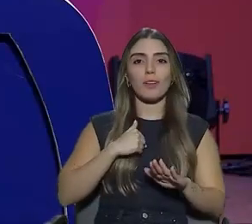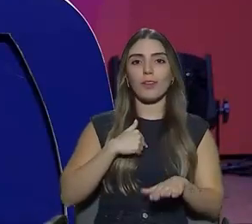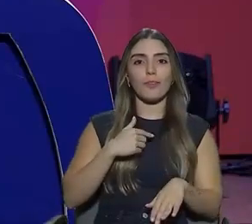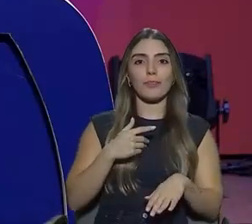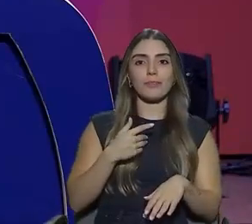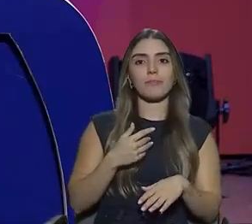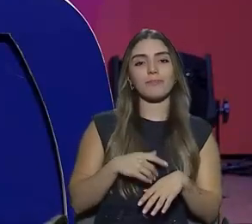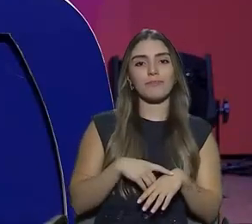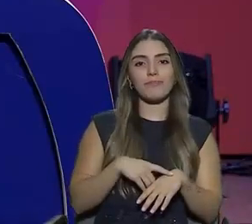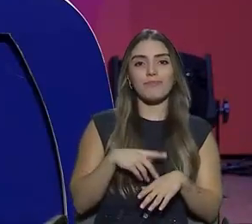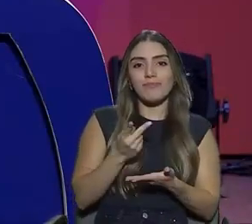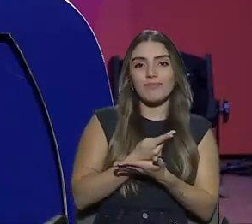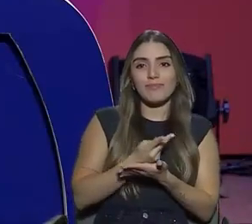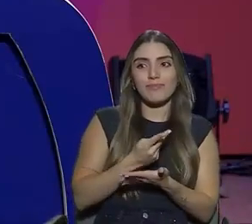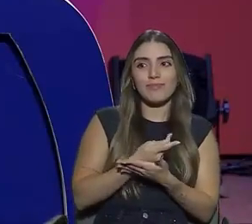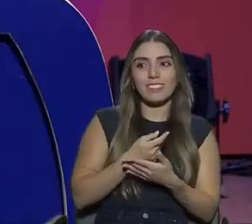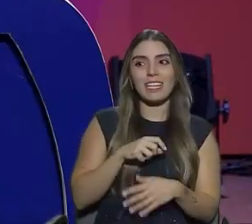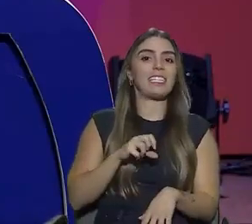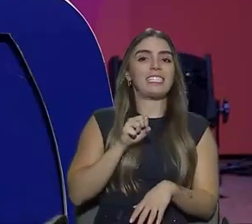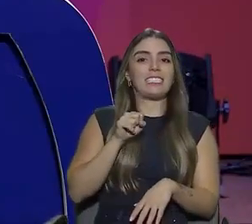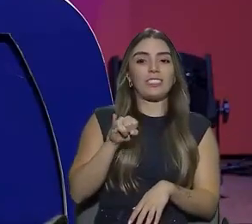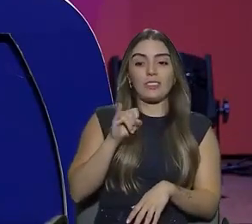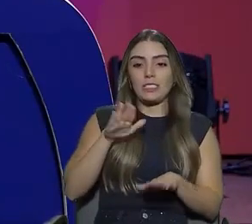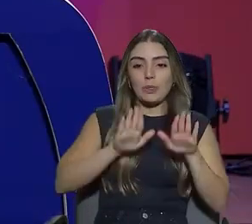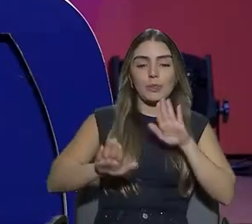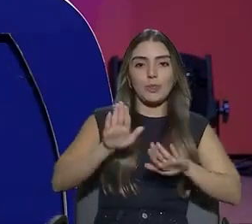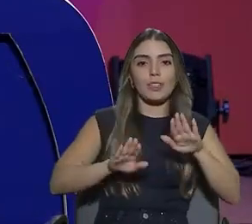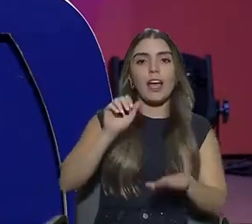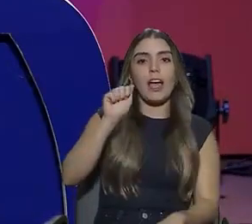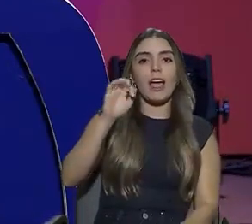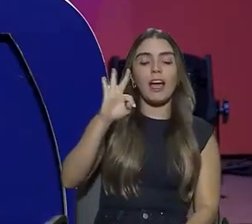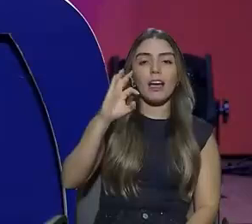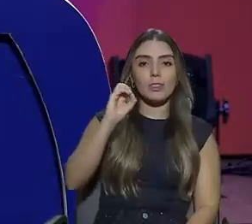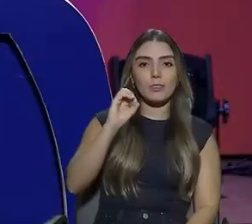Quanto mais você cuida, pior é. Pior. Ela está começando a me deixar nervoso.